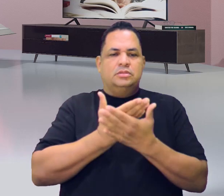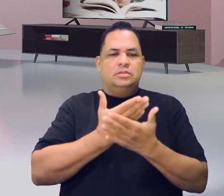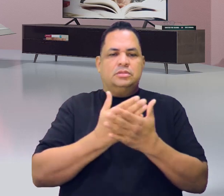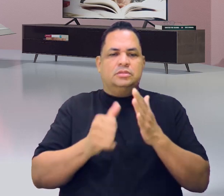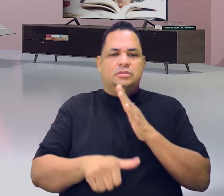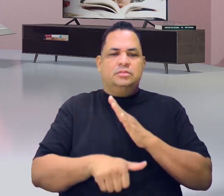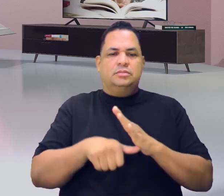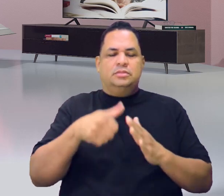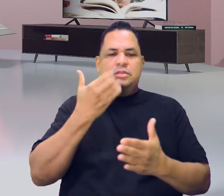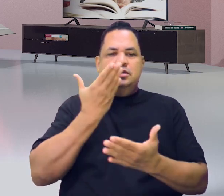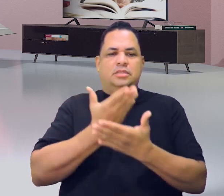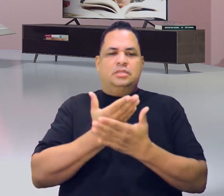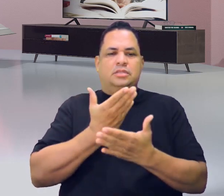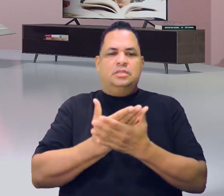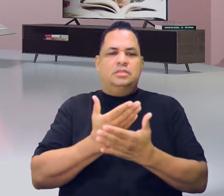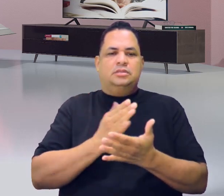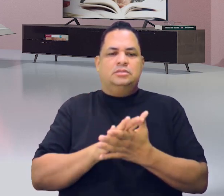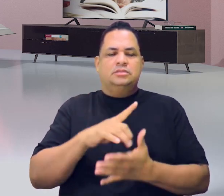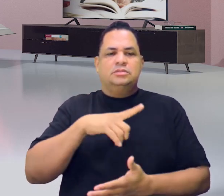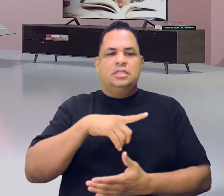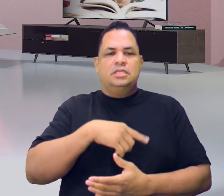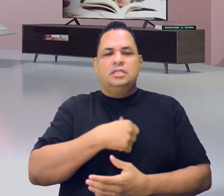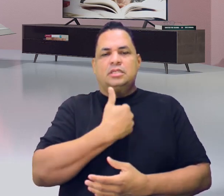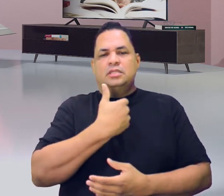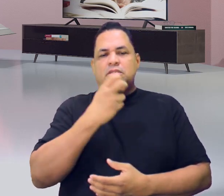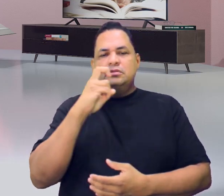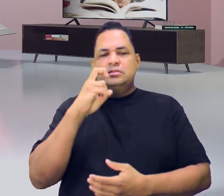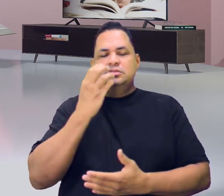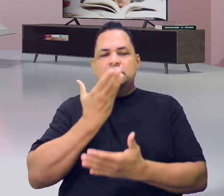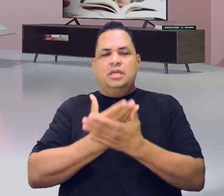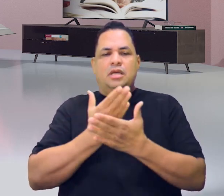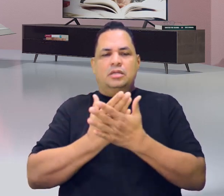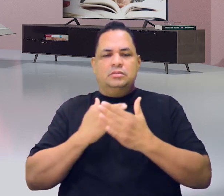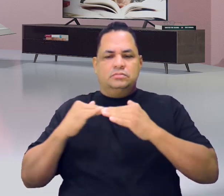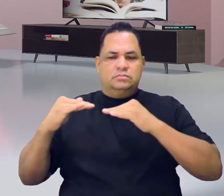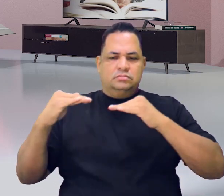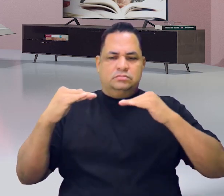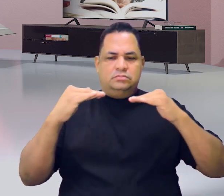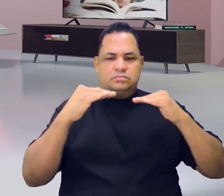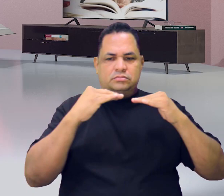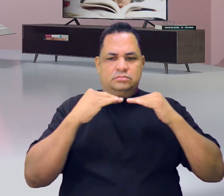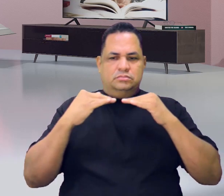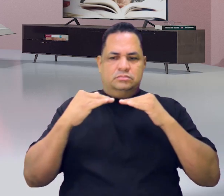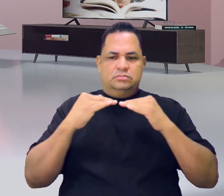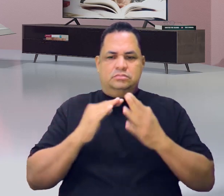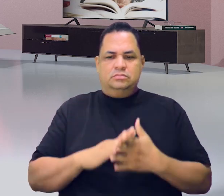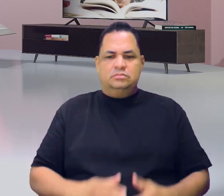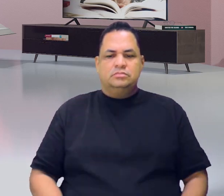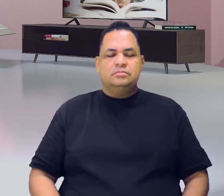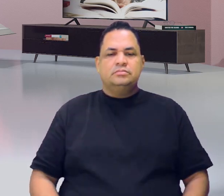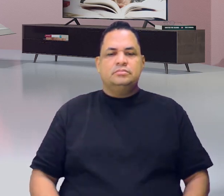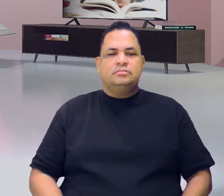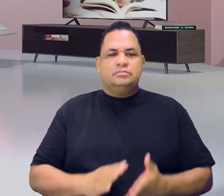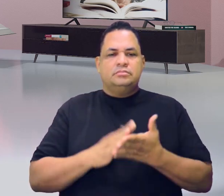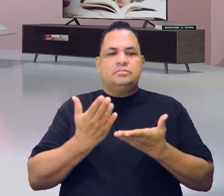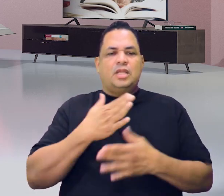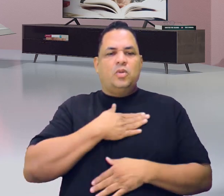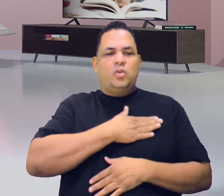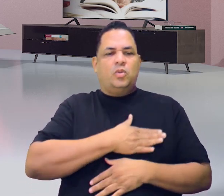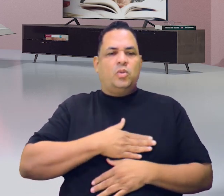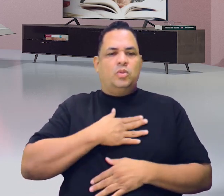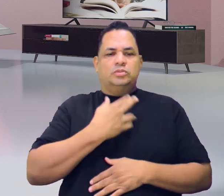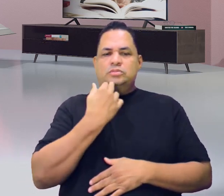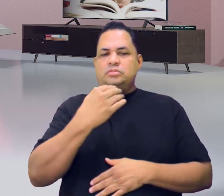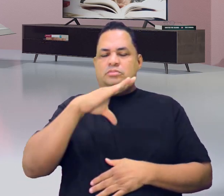aula. Teremos 15 aulas de nivelamento. Tá bom? E aí, gostam de